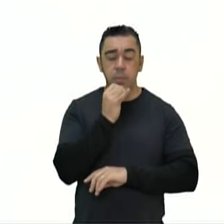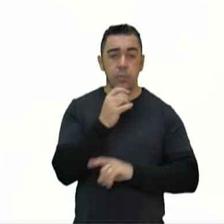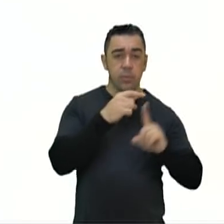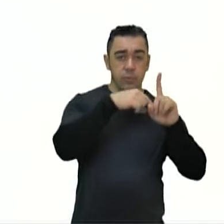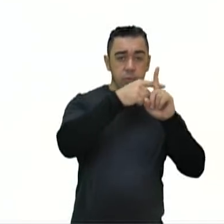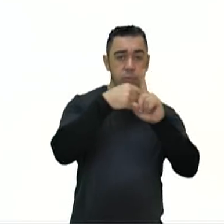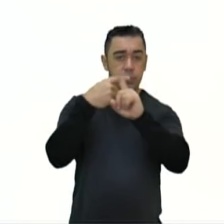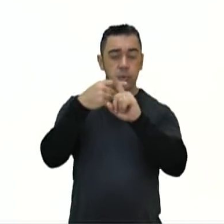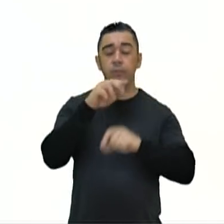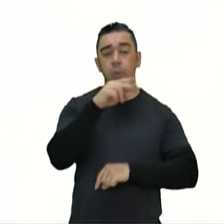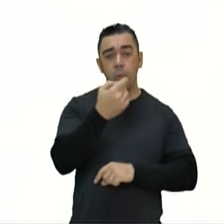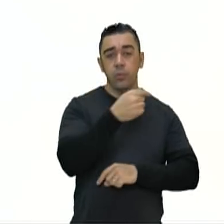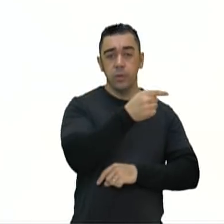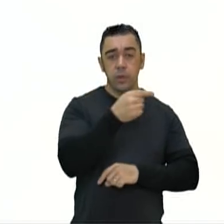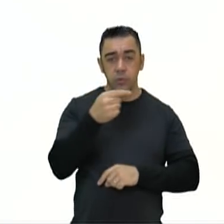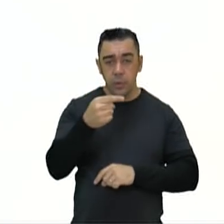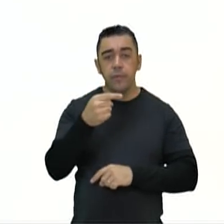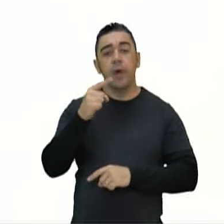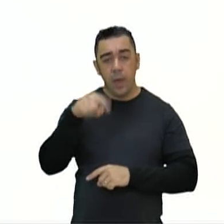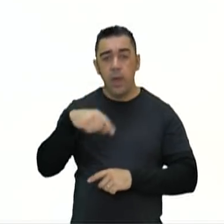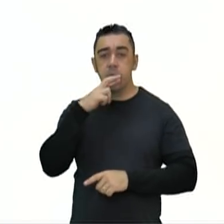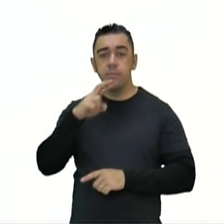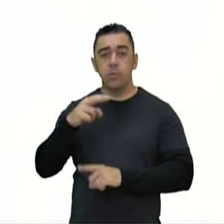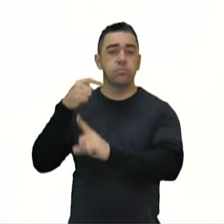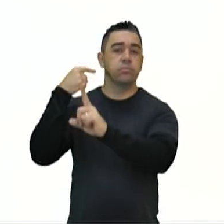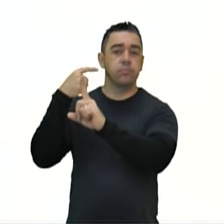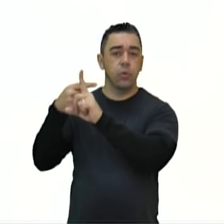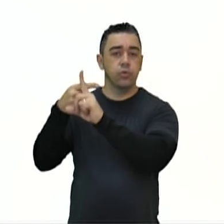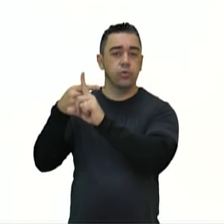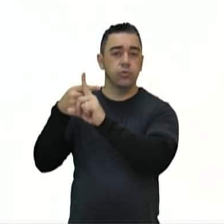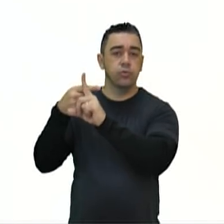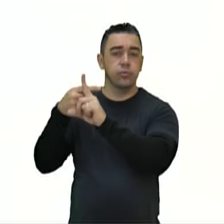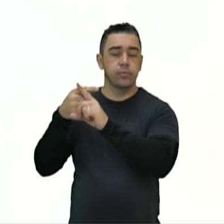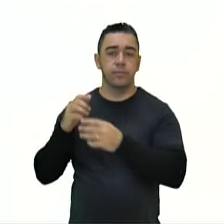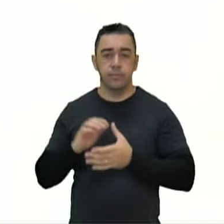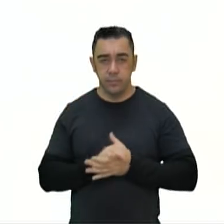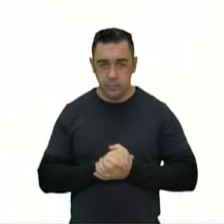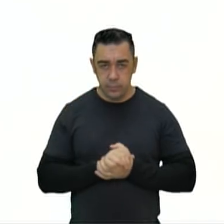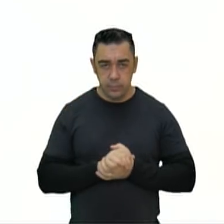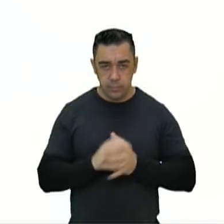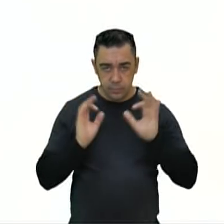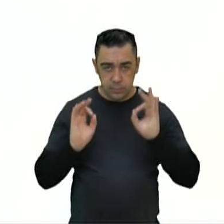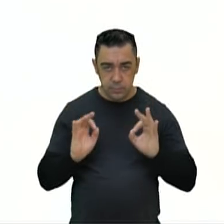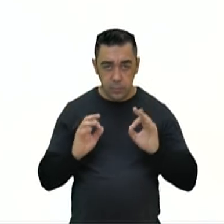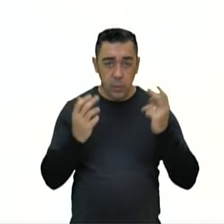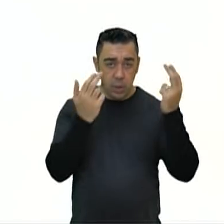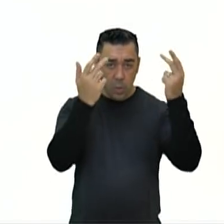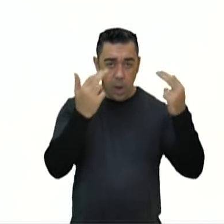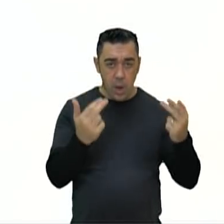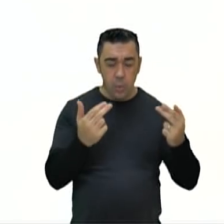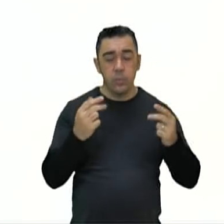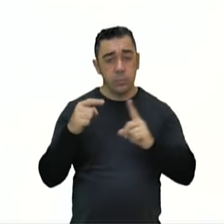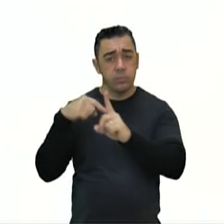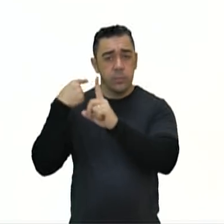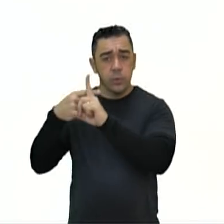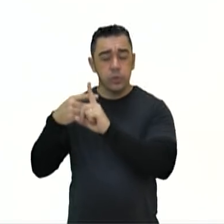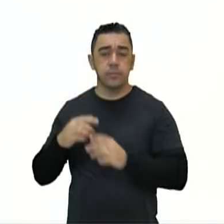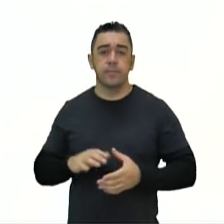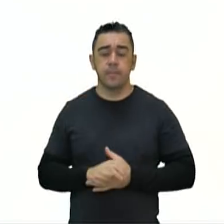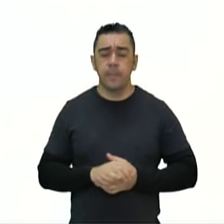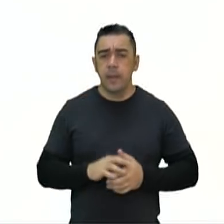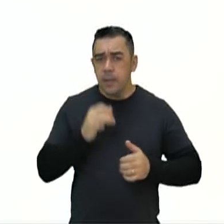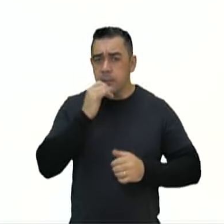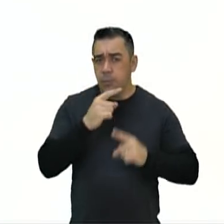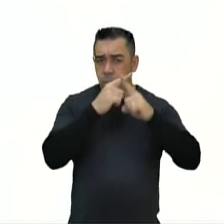positivo. Mesmo sinal, mais e mais, positivo, menos e menos, positivo. O produto de dois números